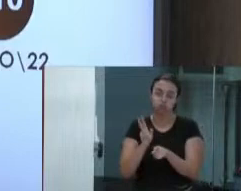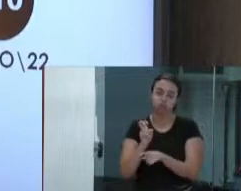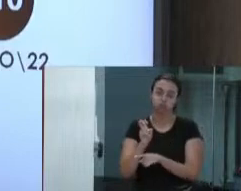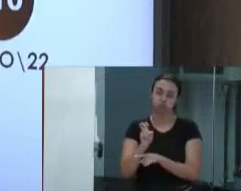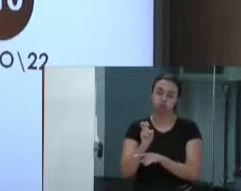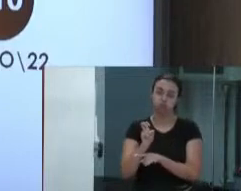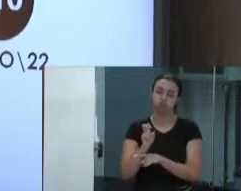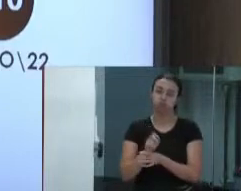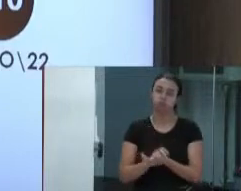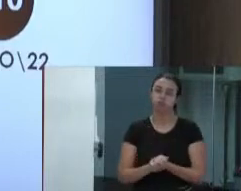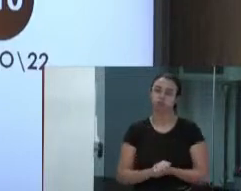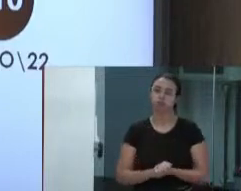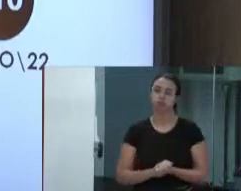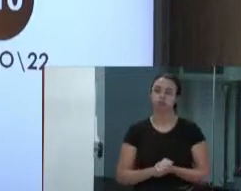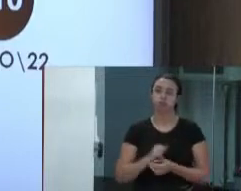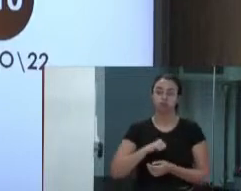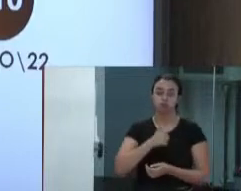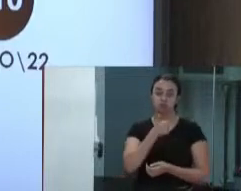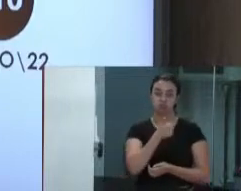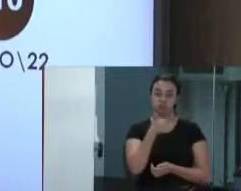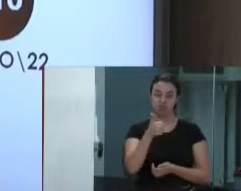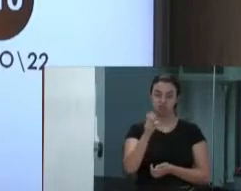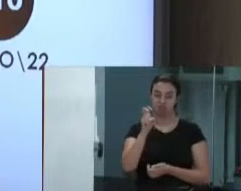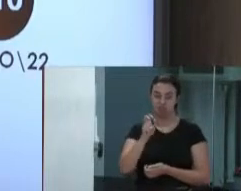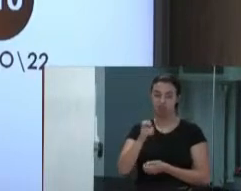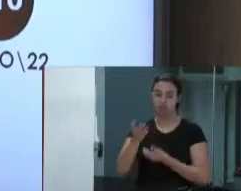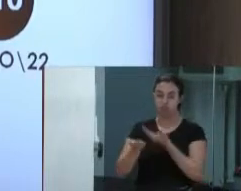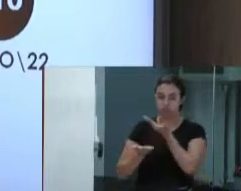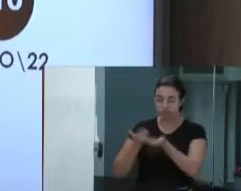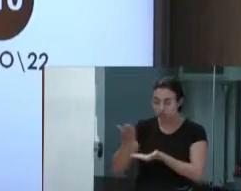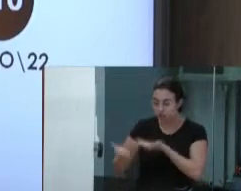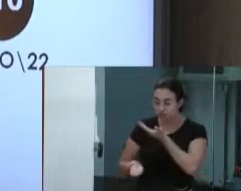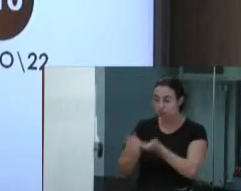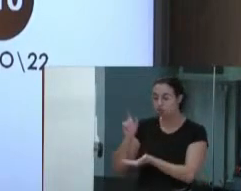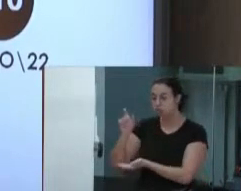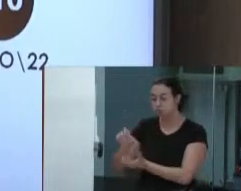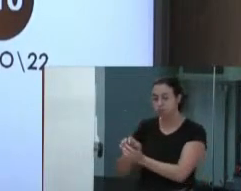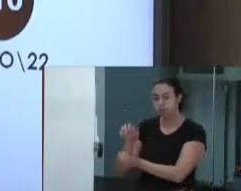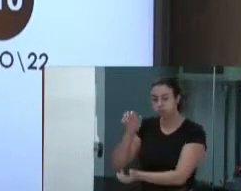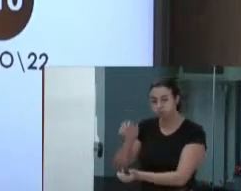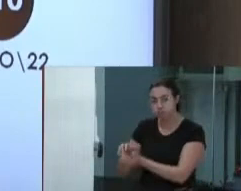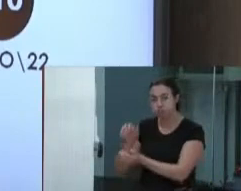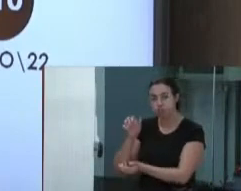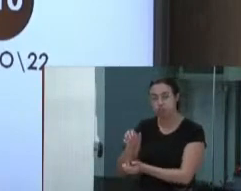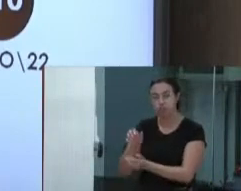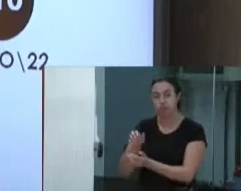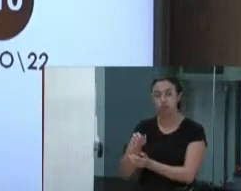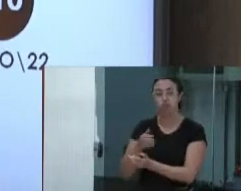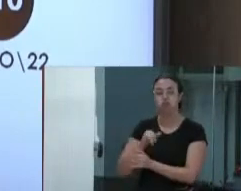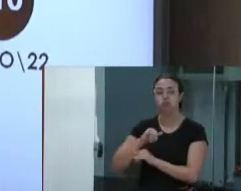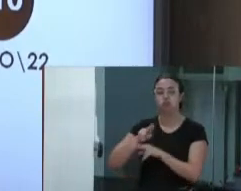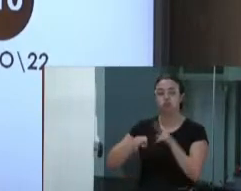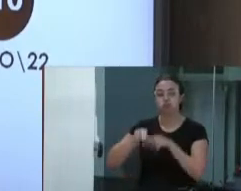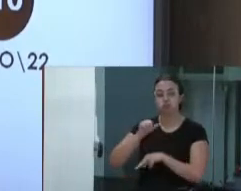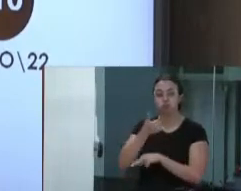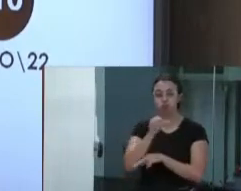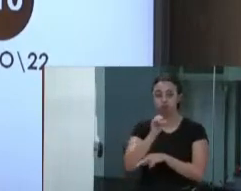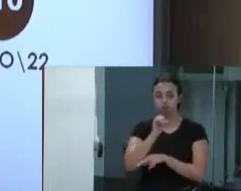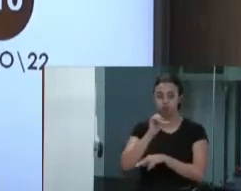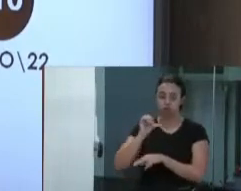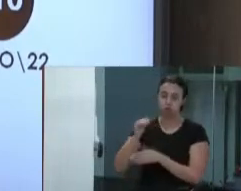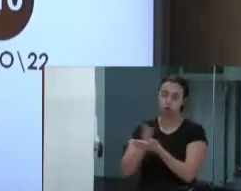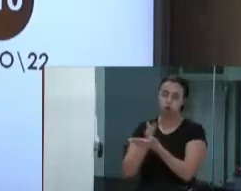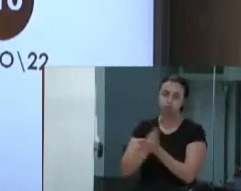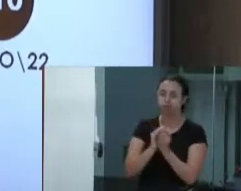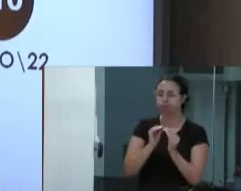Nas ILPIs, a gente tinha 115, né, atendimento dos idosos, encerramos junho com 109. Né, houveram algumas